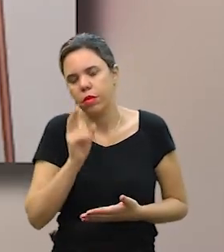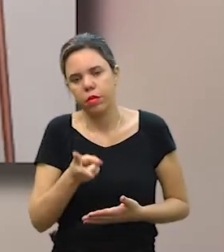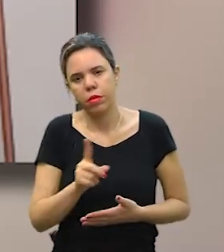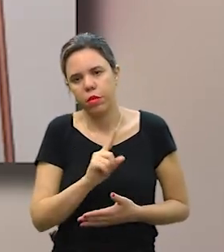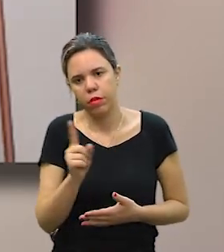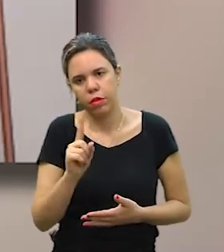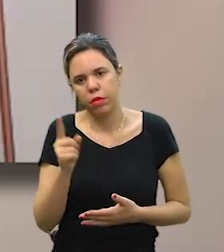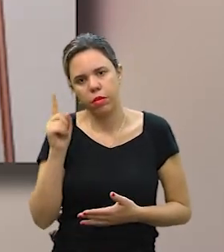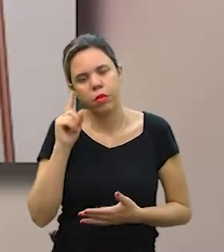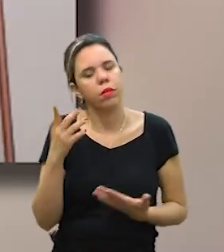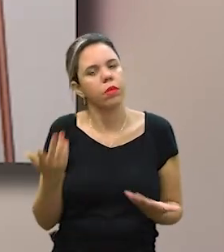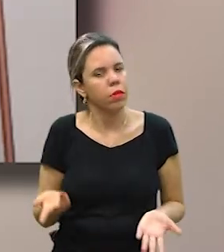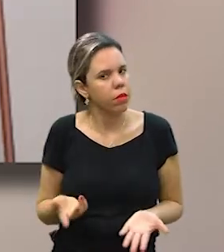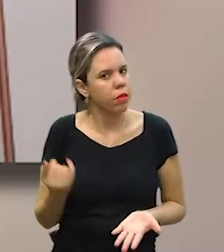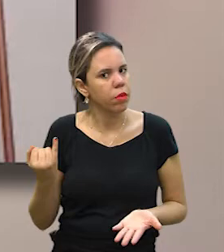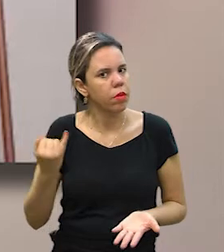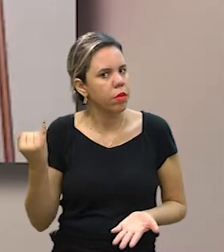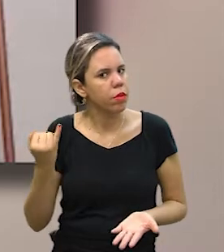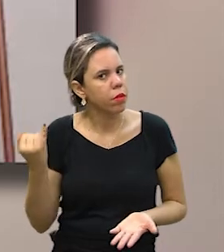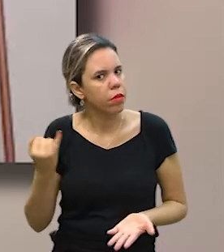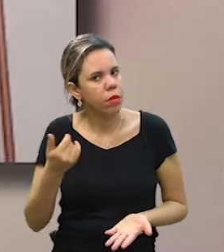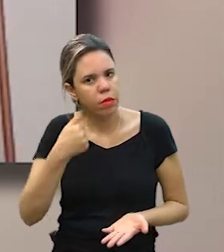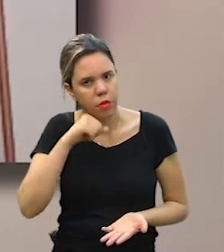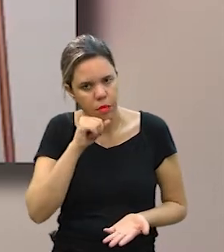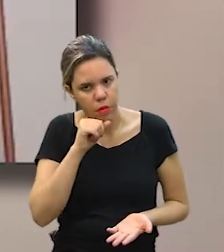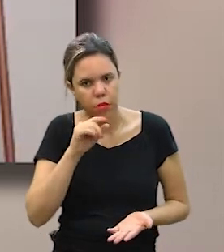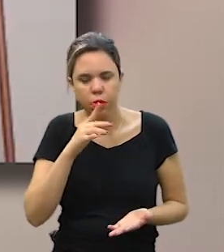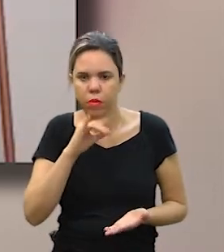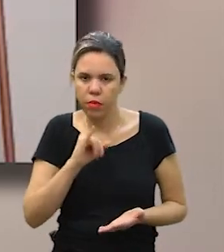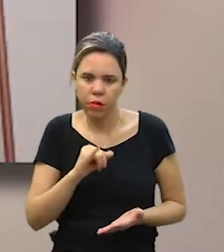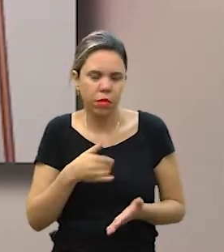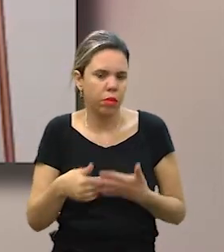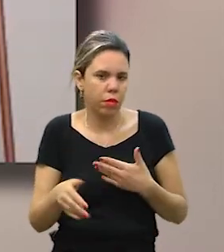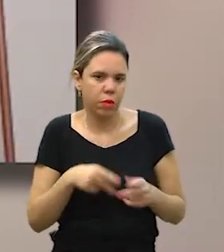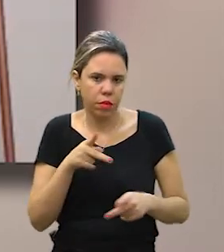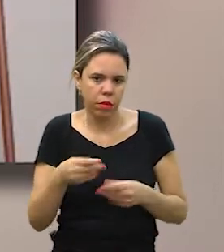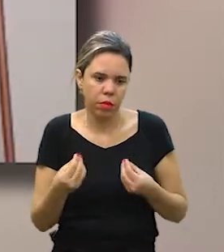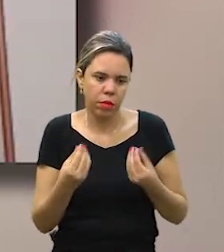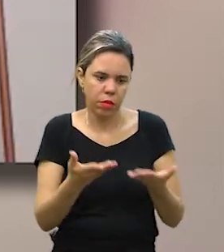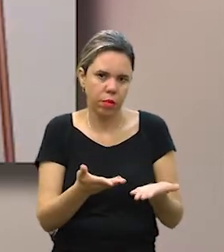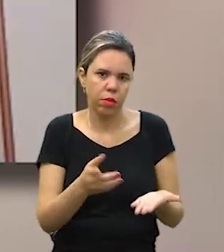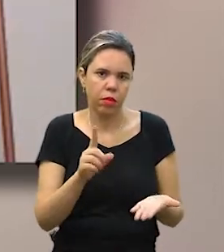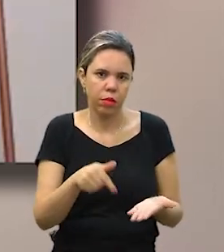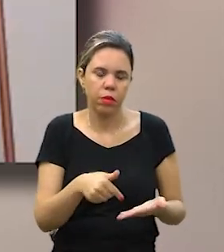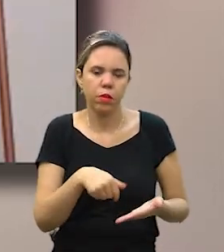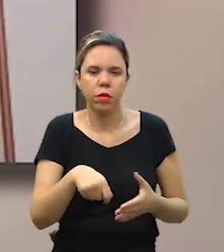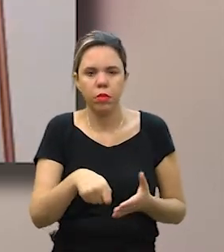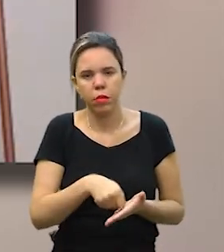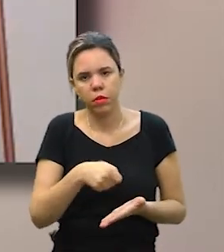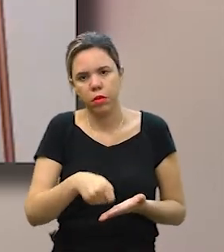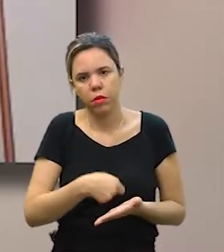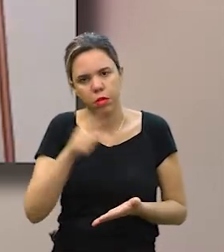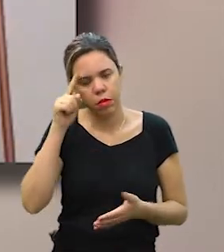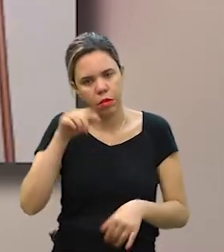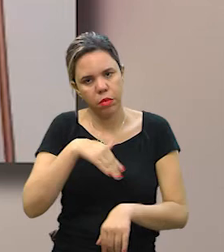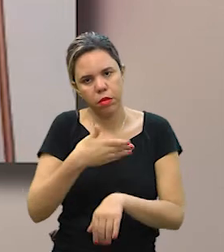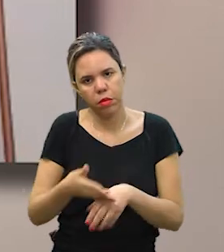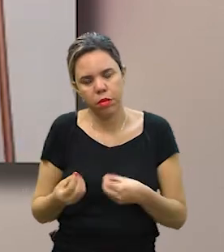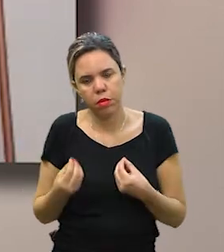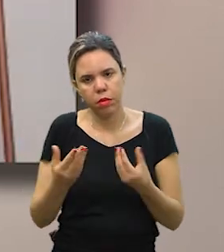tomar diariamente. O importante é que a mãe ou o pai ou quem for dar essa papinha aí durante o